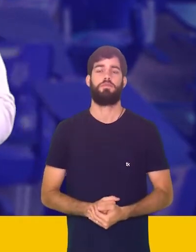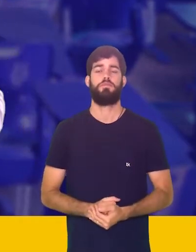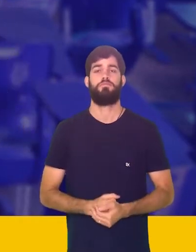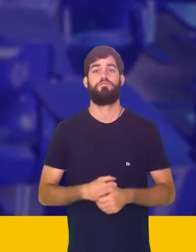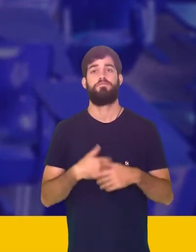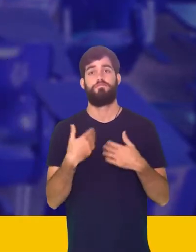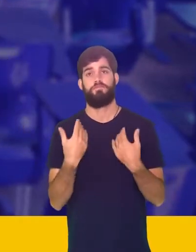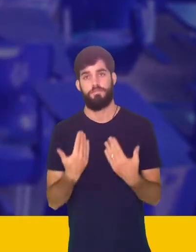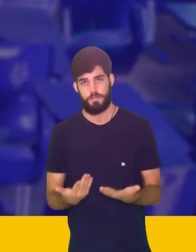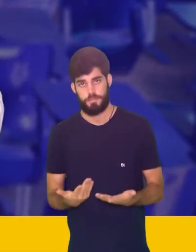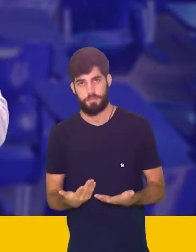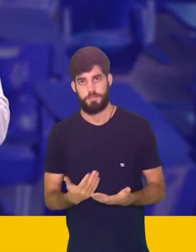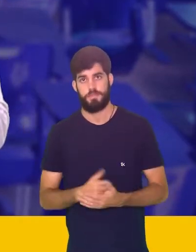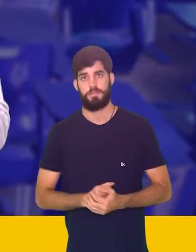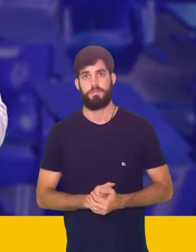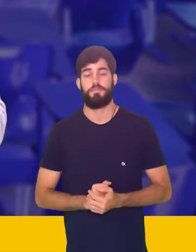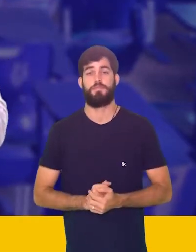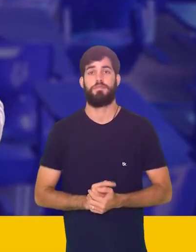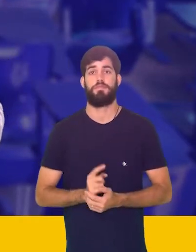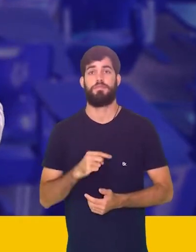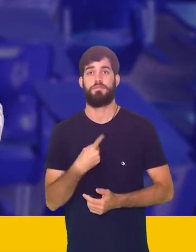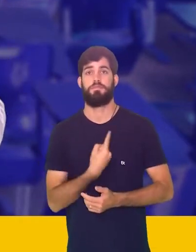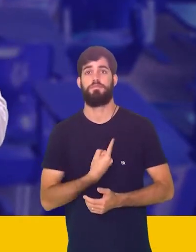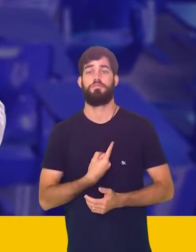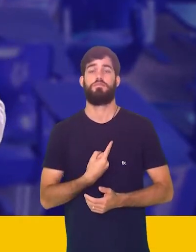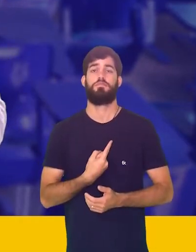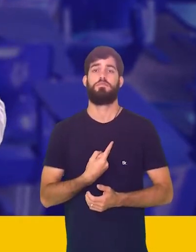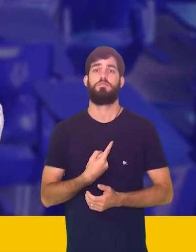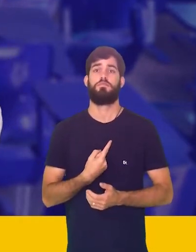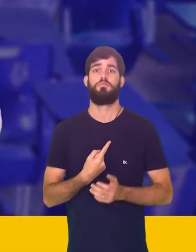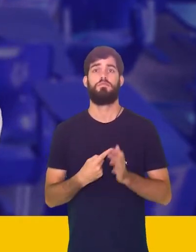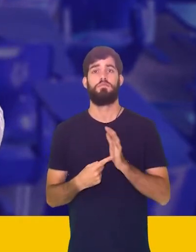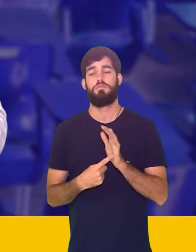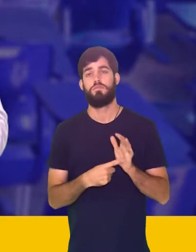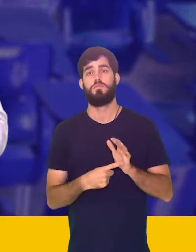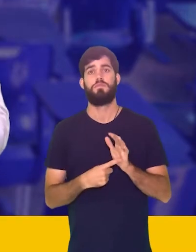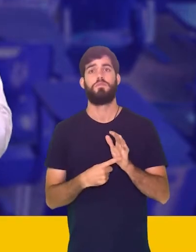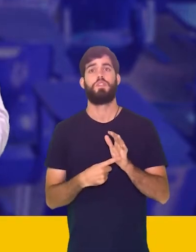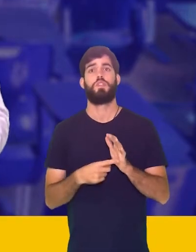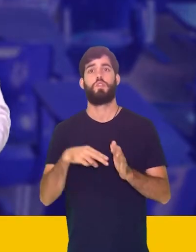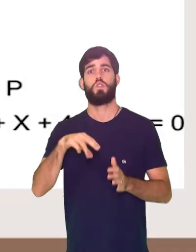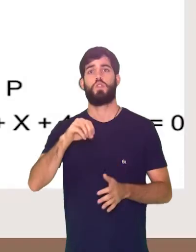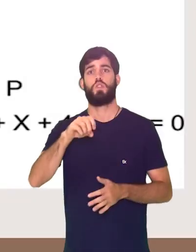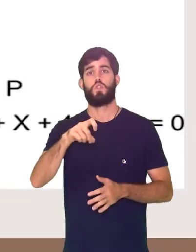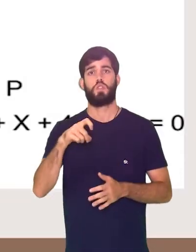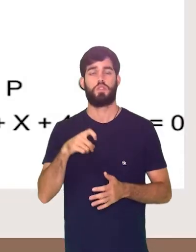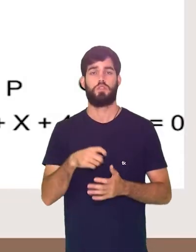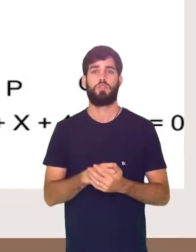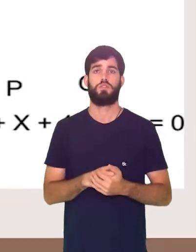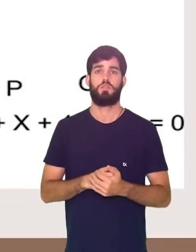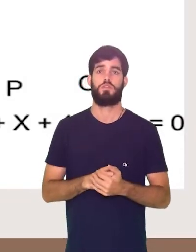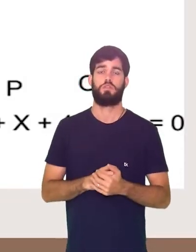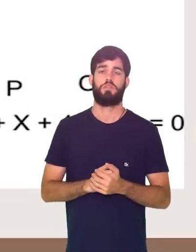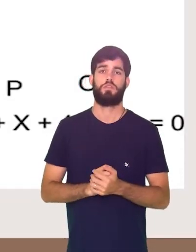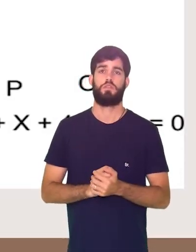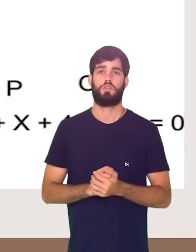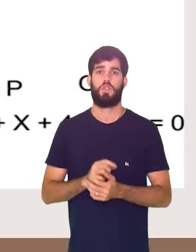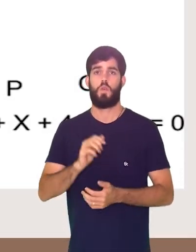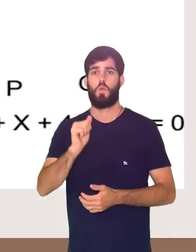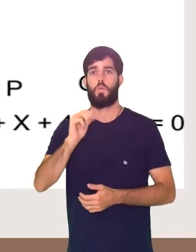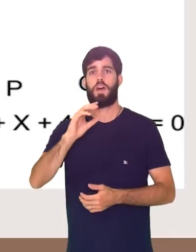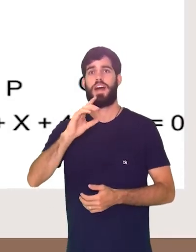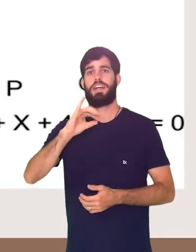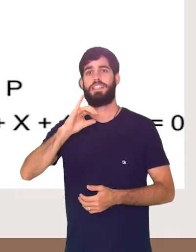Bom, vamos agora determinar o NOx do fósforo no ácido fosfórico. O ácido fosfórico